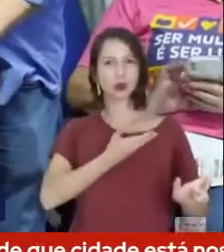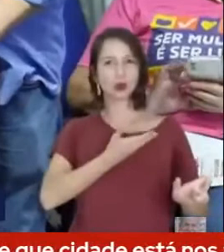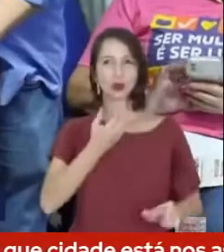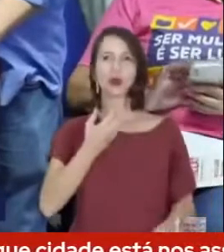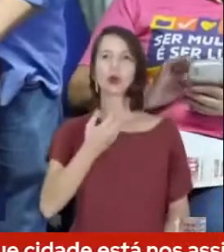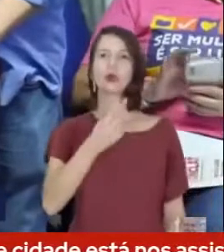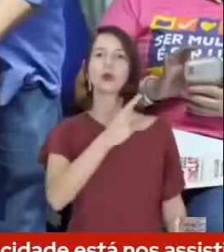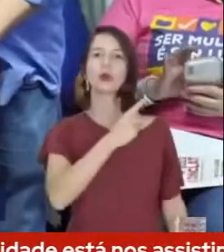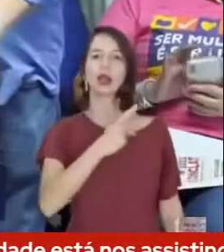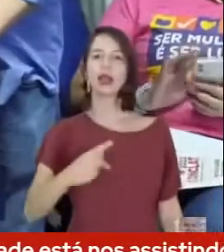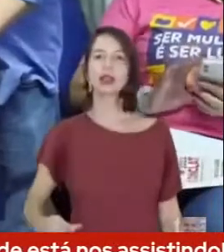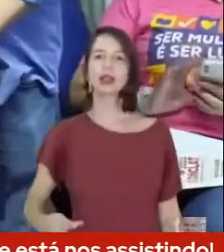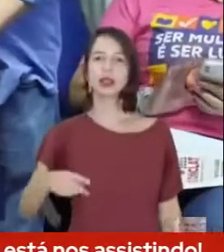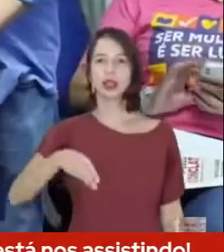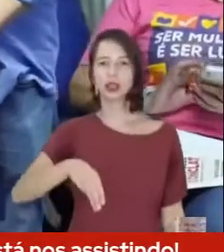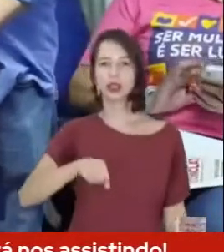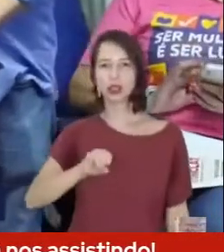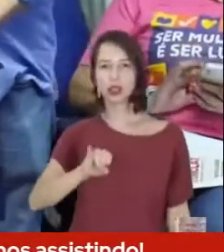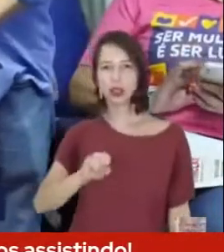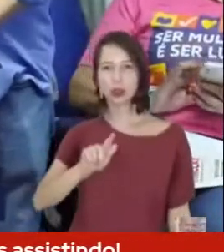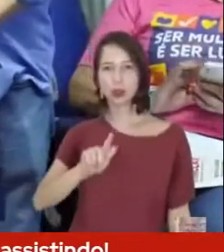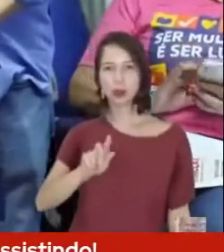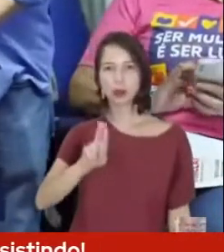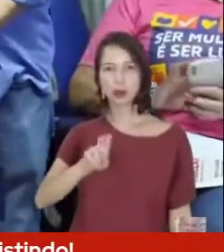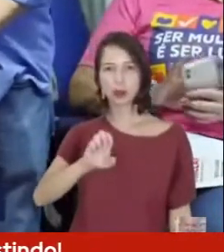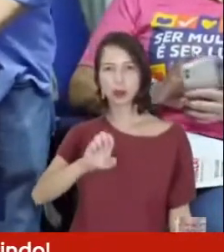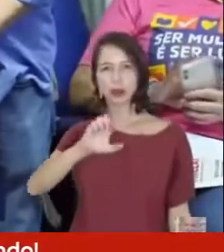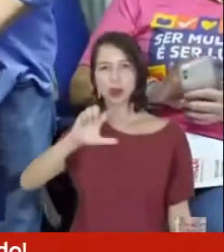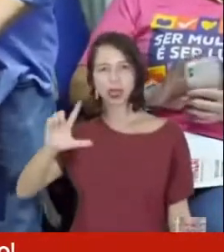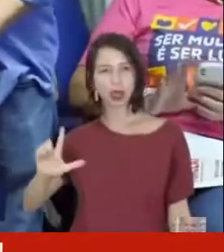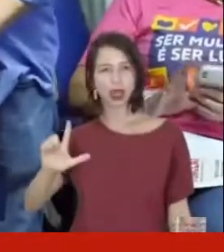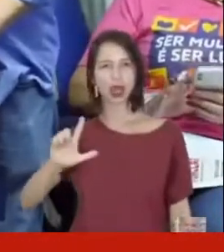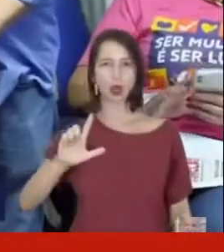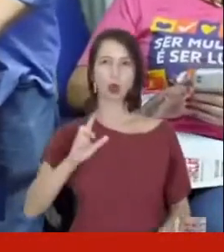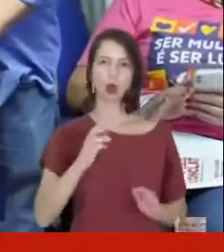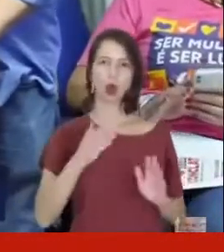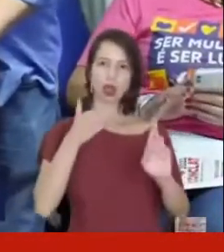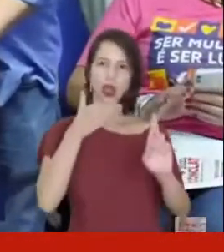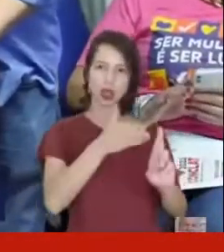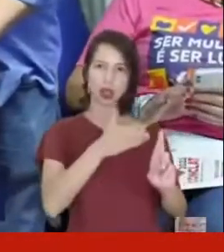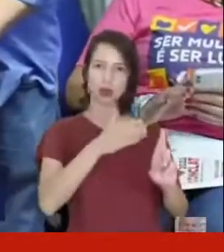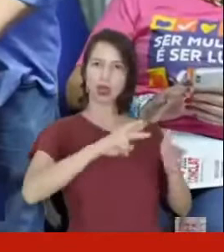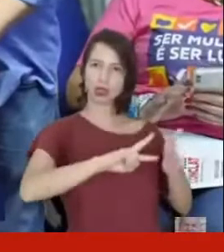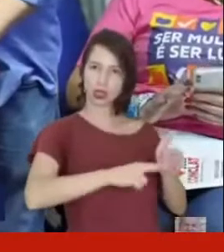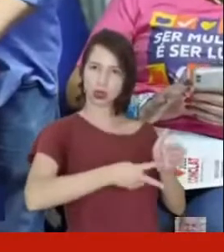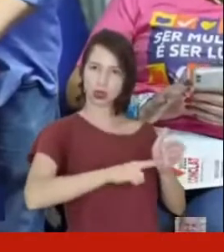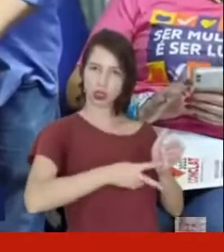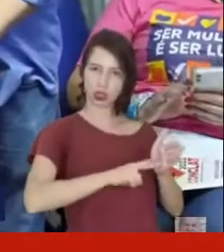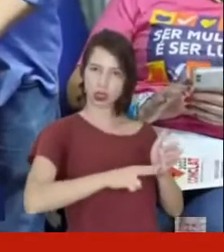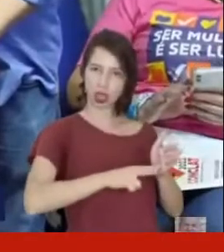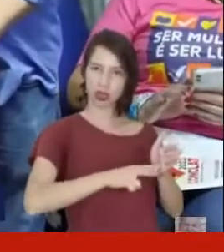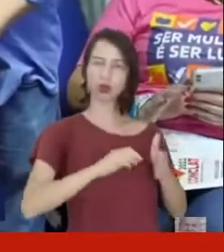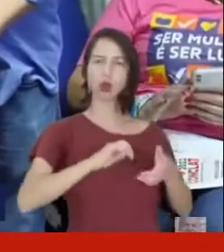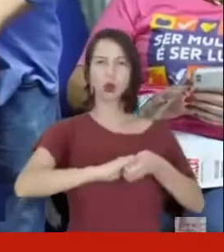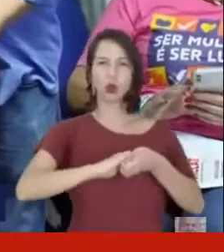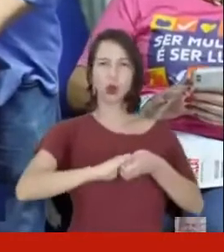cumprimento todos os dirigentes sindicais aqui, em nome da nossa deputada Cris, eu cumprimento todas as mulheres, que as mulheres